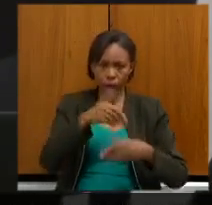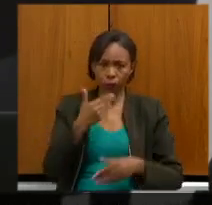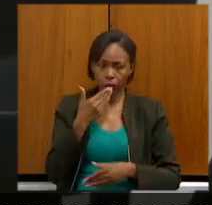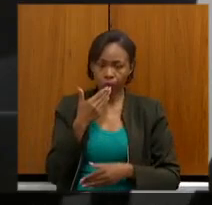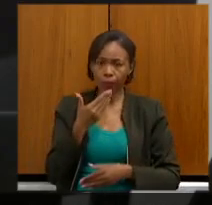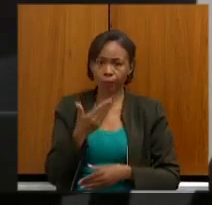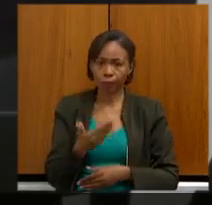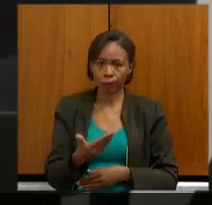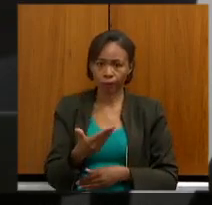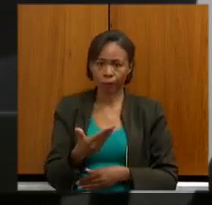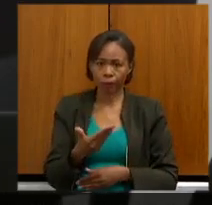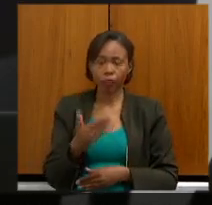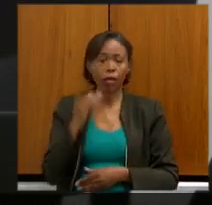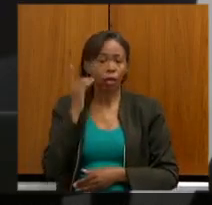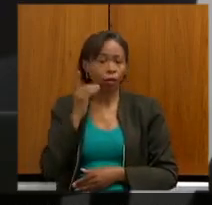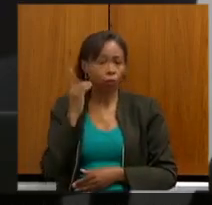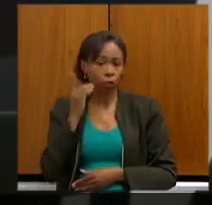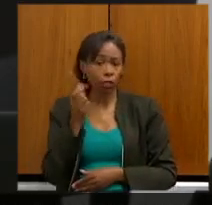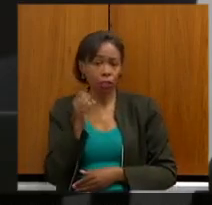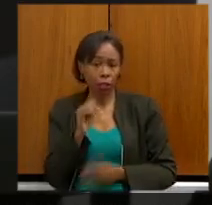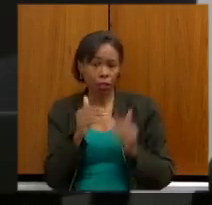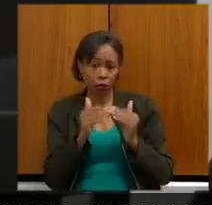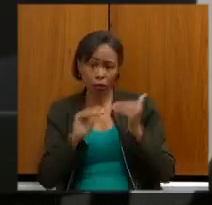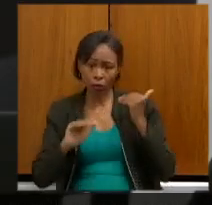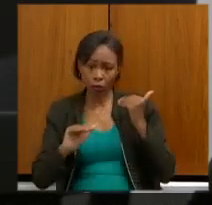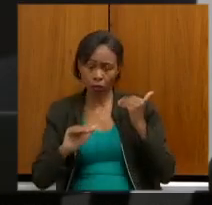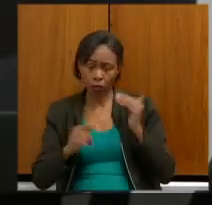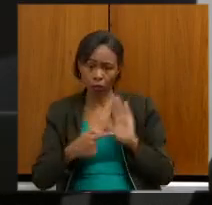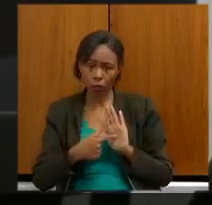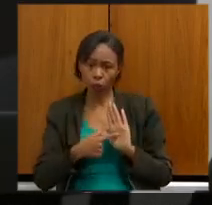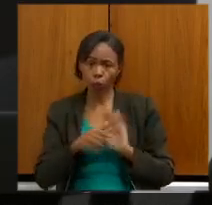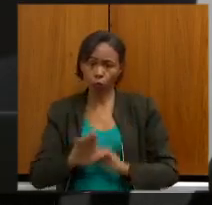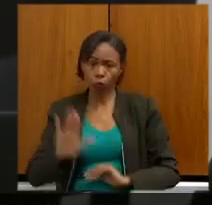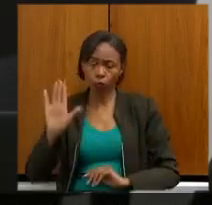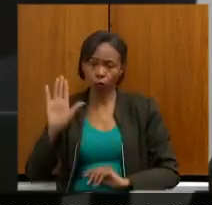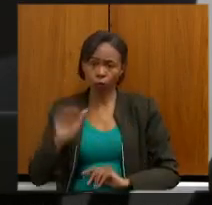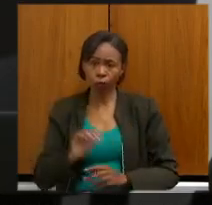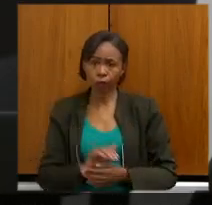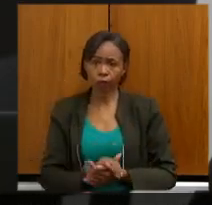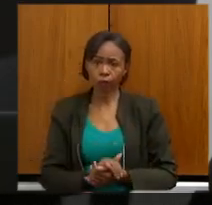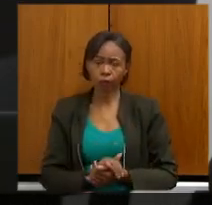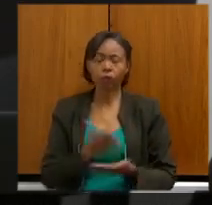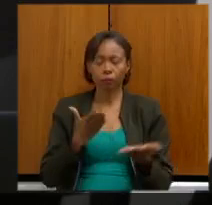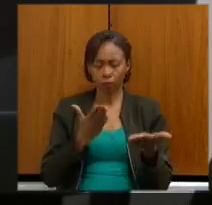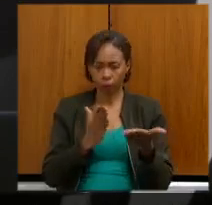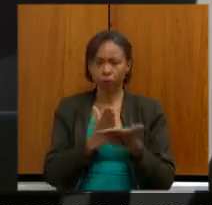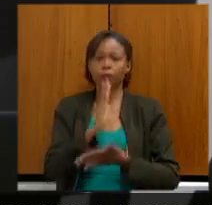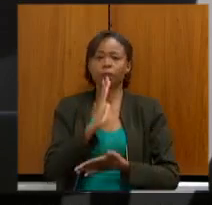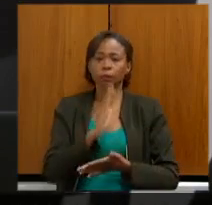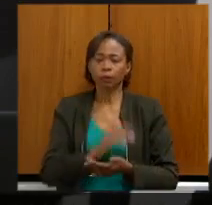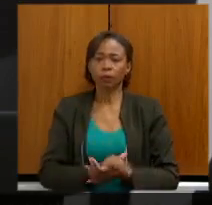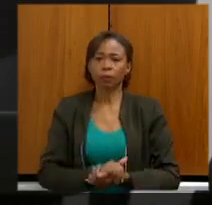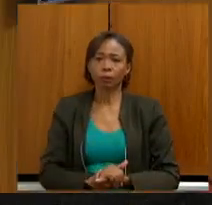que tiver alguma divergência essa semana e Fast e aprovado